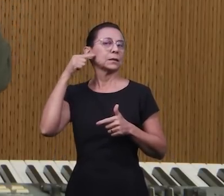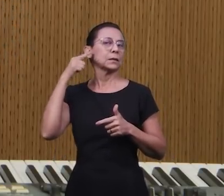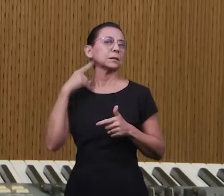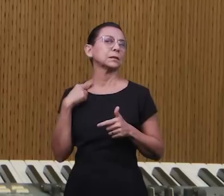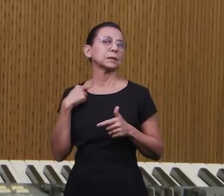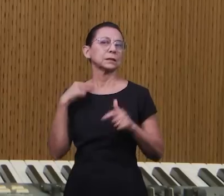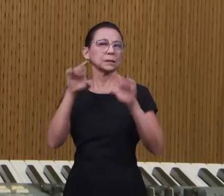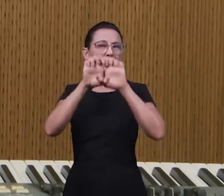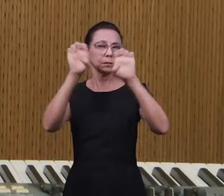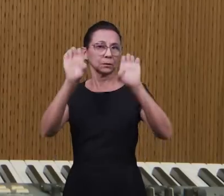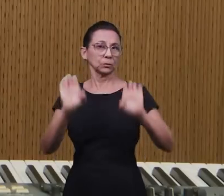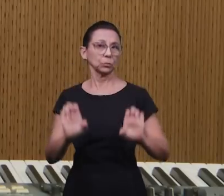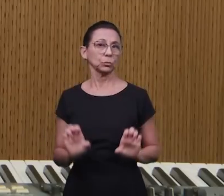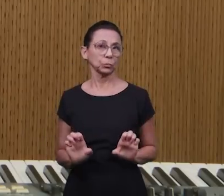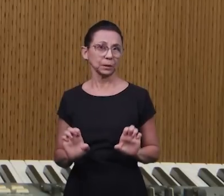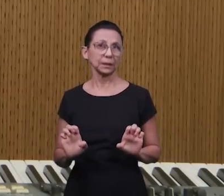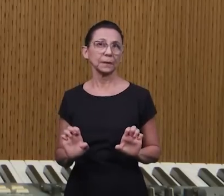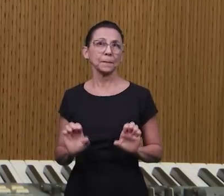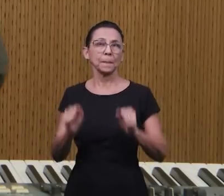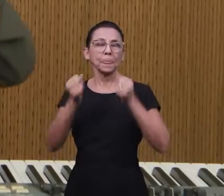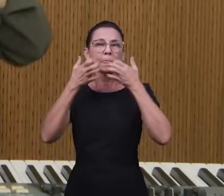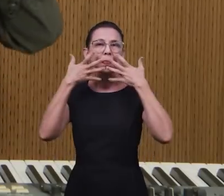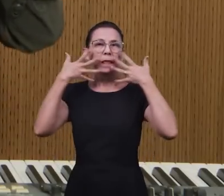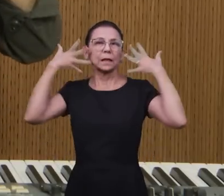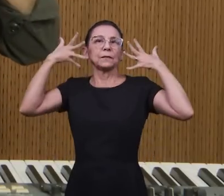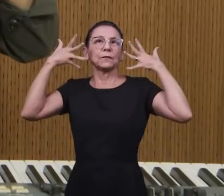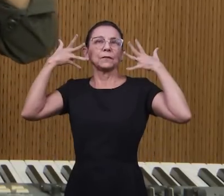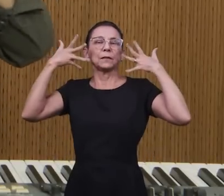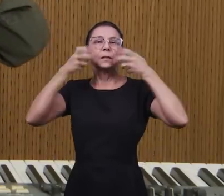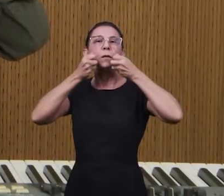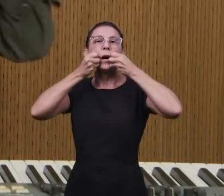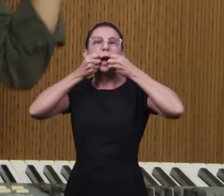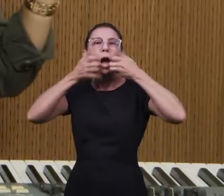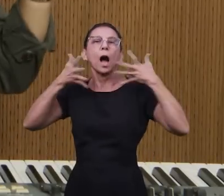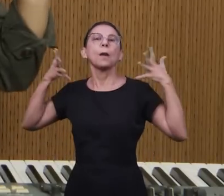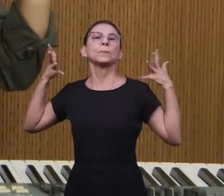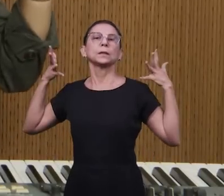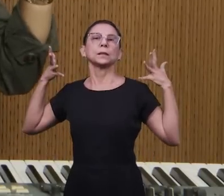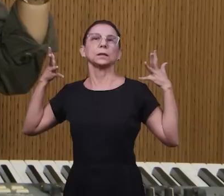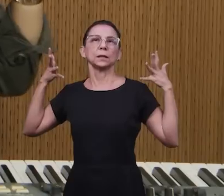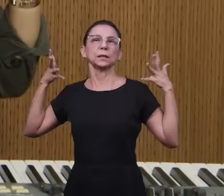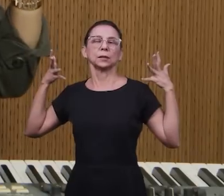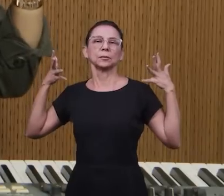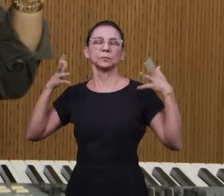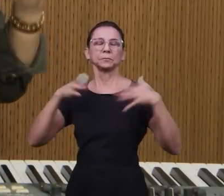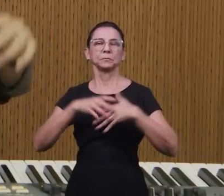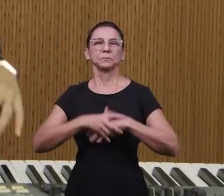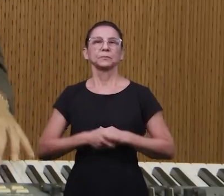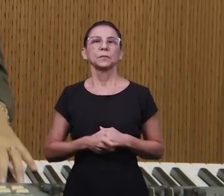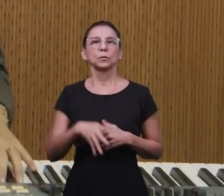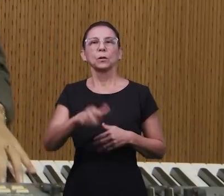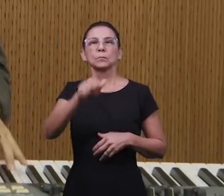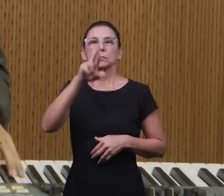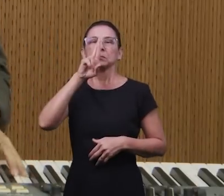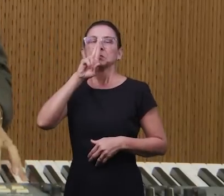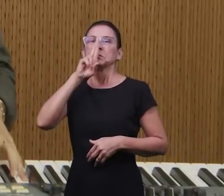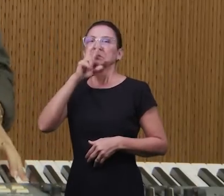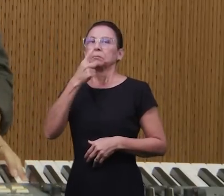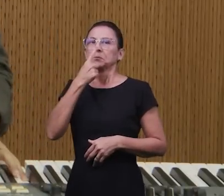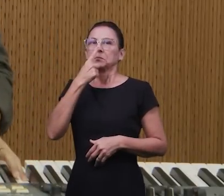o palato mole, que fica nessa região, está erguido. Eu expandi quando inspirei pelo